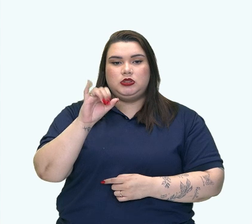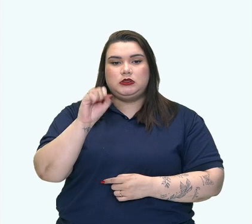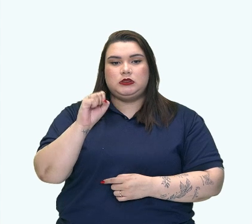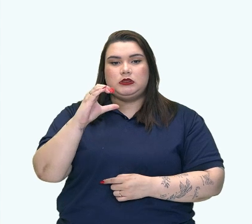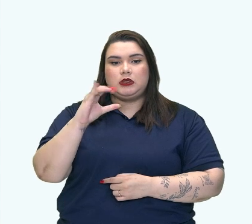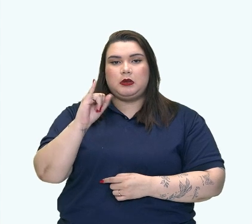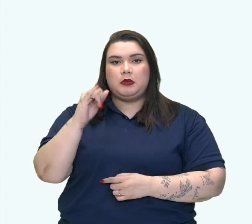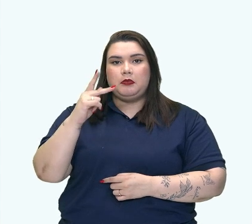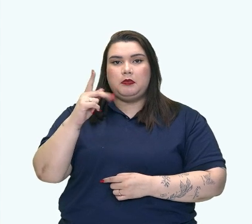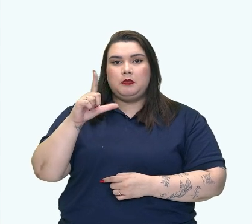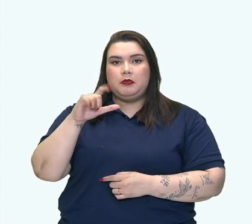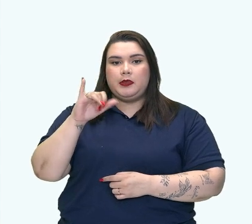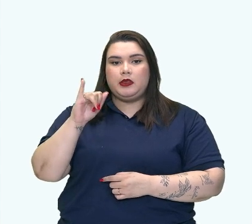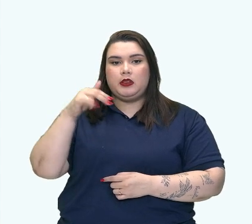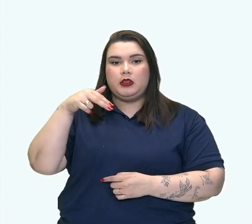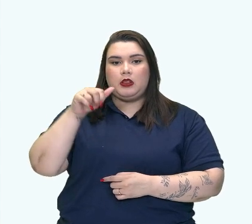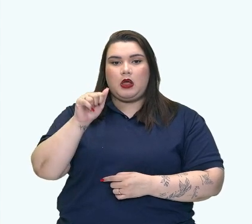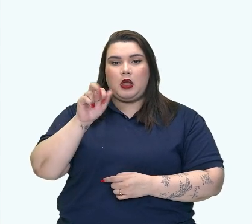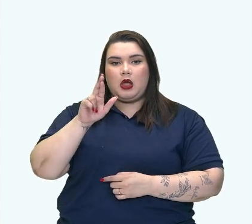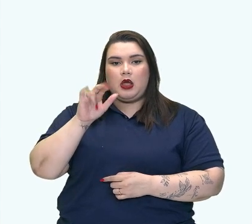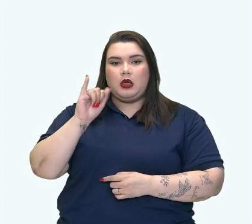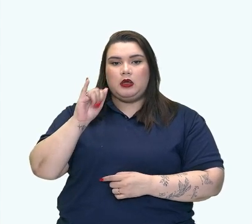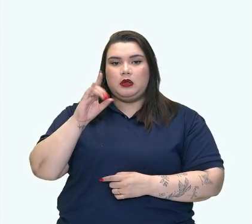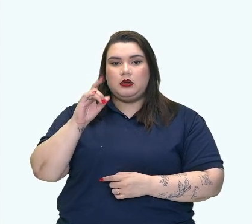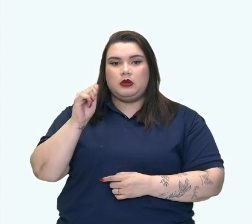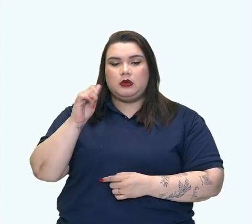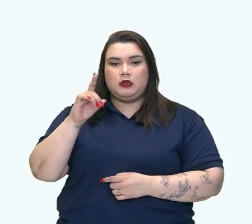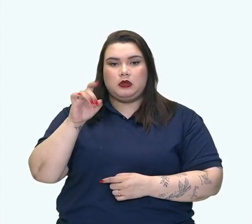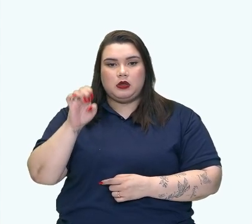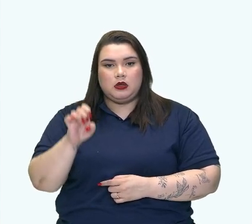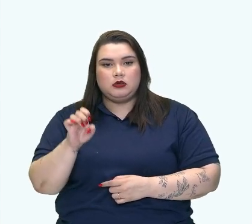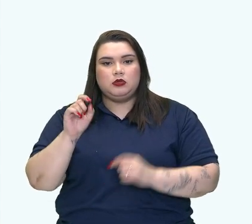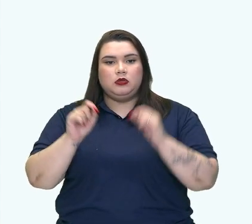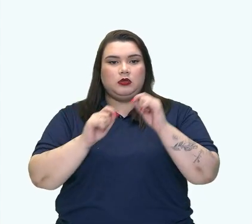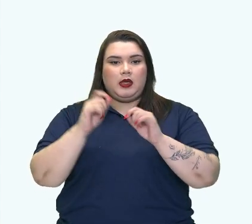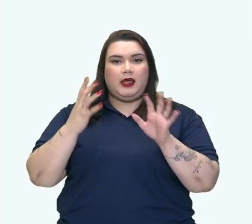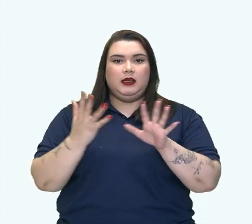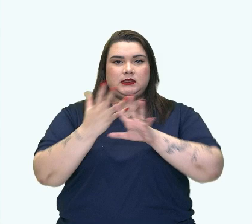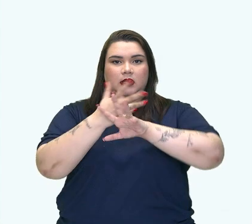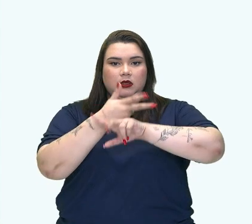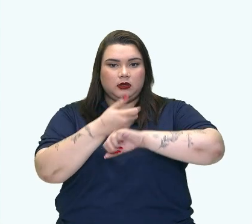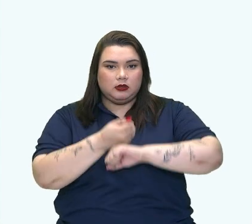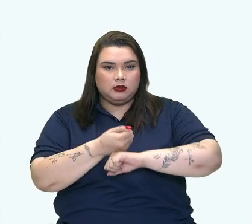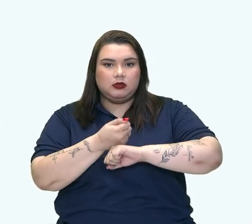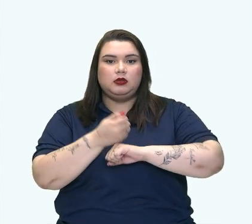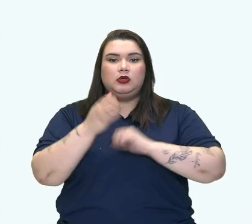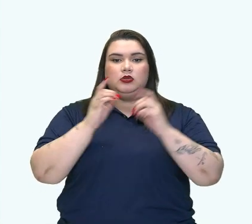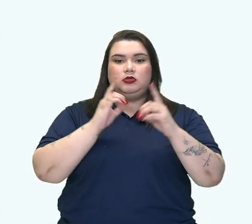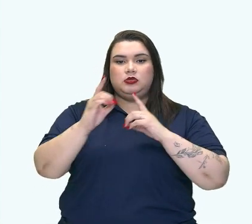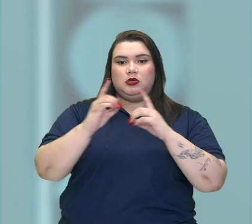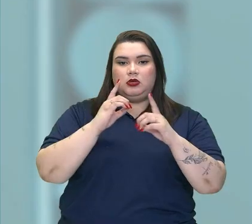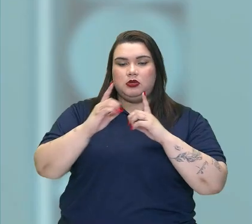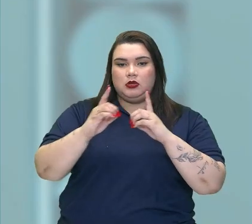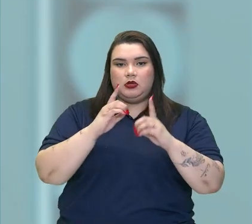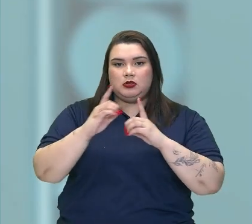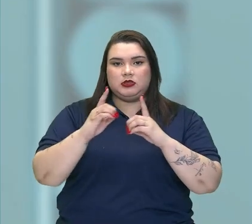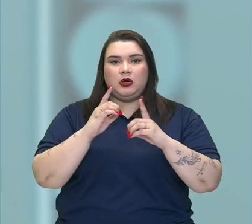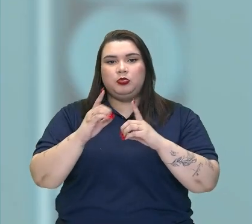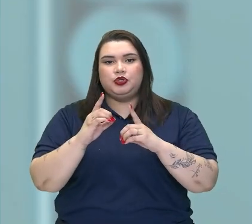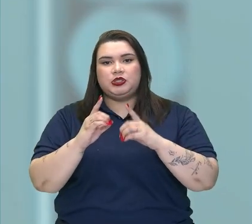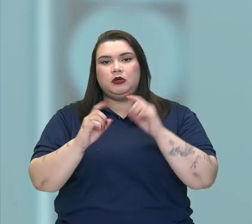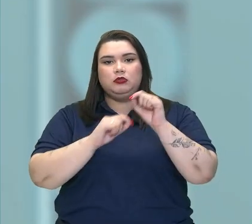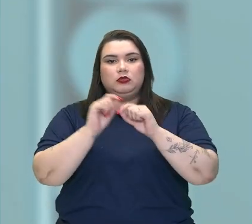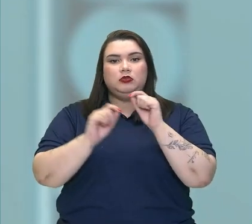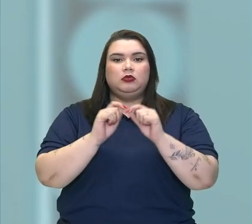música, design e arquitetura. E eu acrescento também com outros gêneros, como a publicidade, por exemplo. Isso também vai marcar bastante